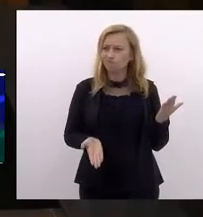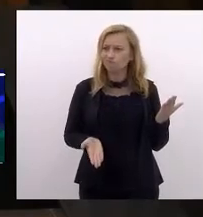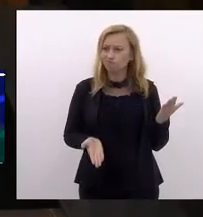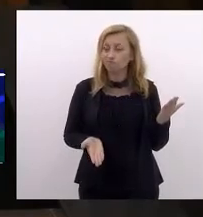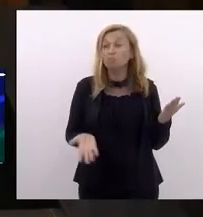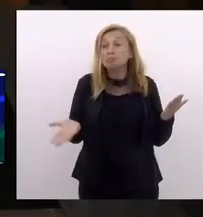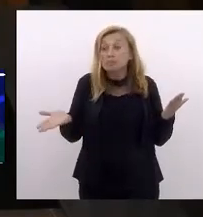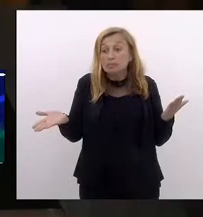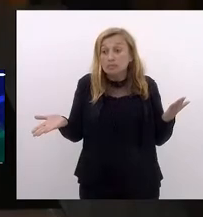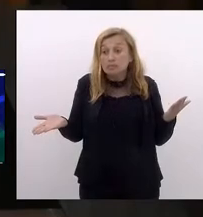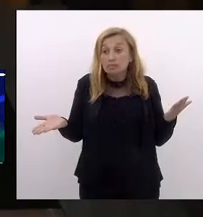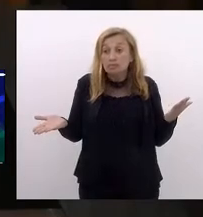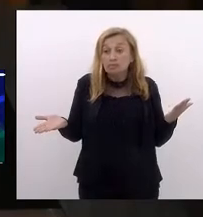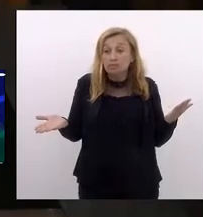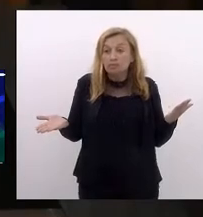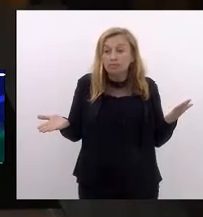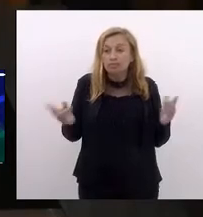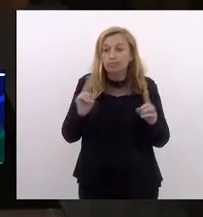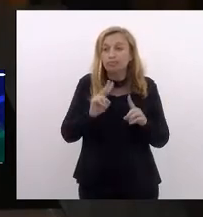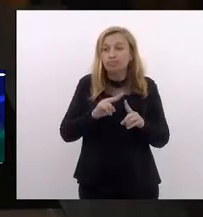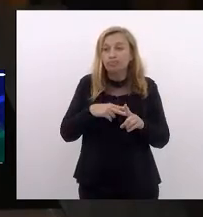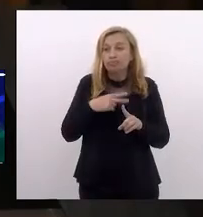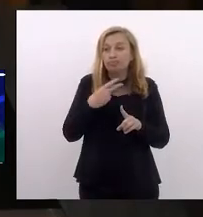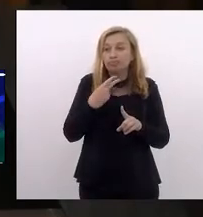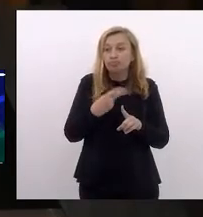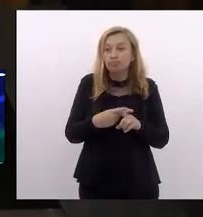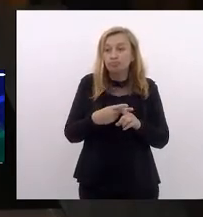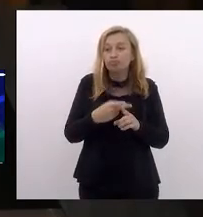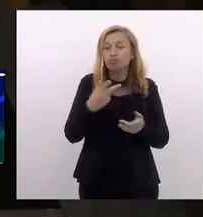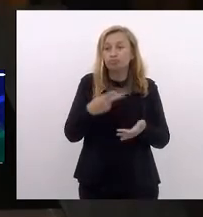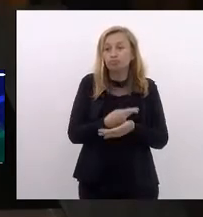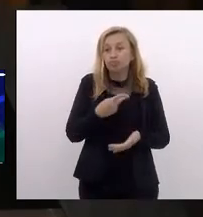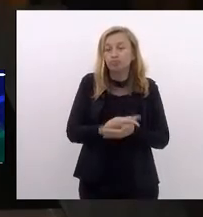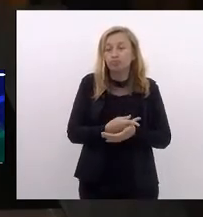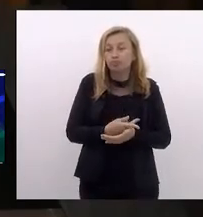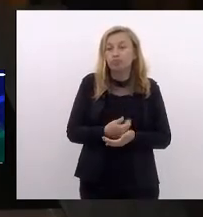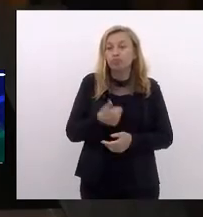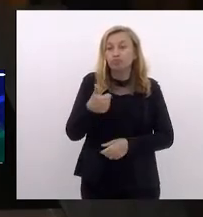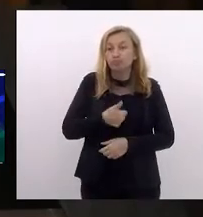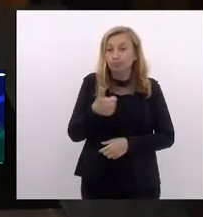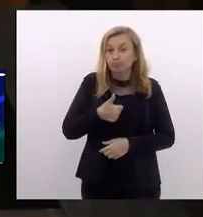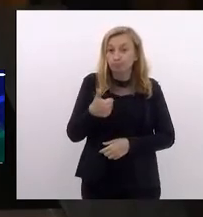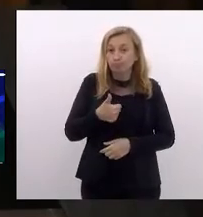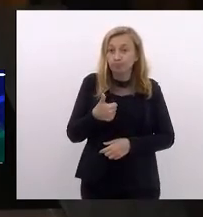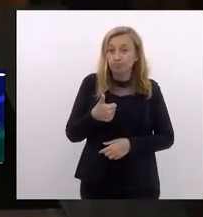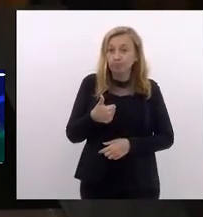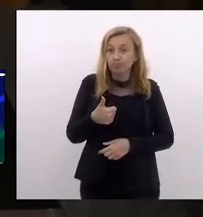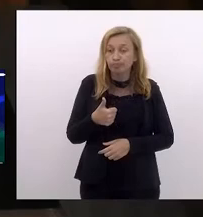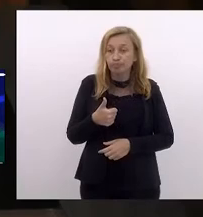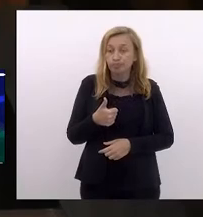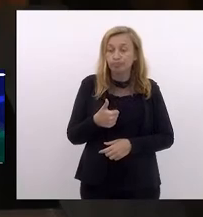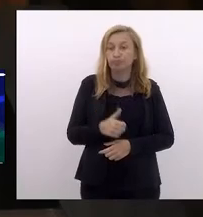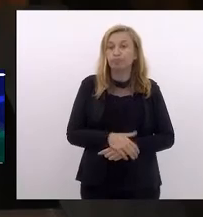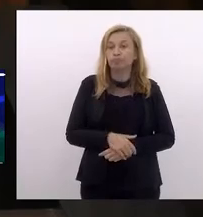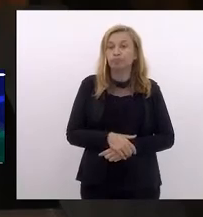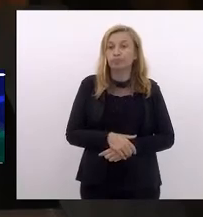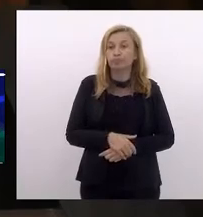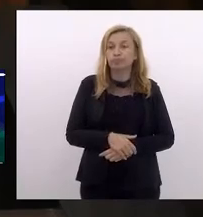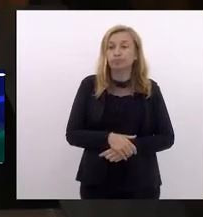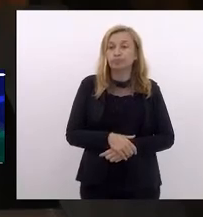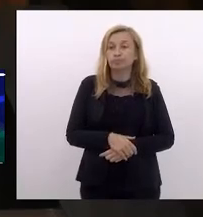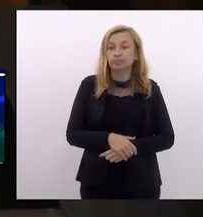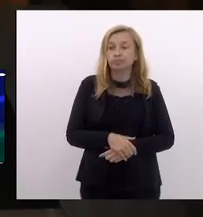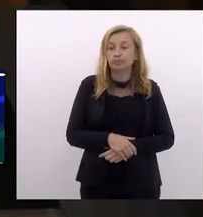Oi e aí foi uma dupla omissão primeiro deixou de aplicar recursos